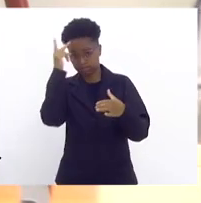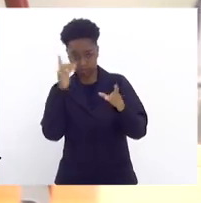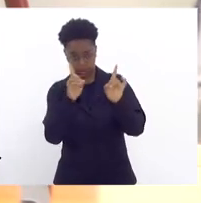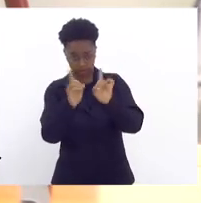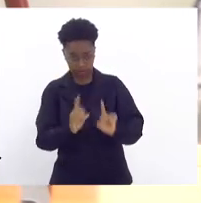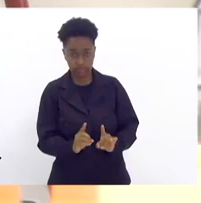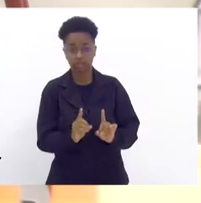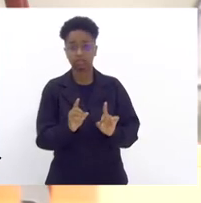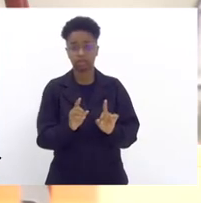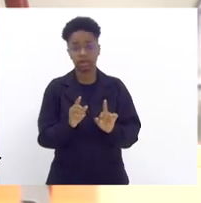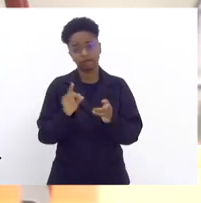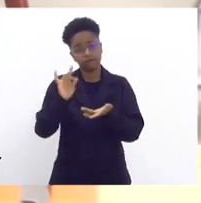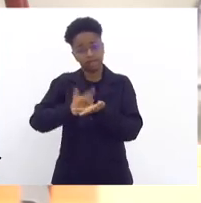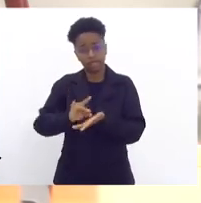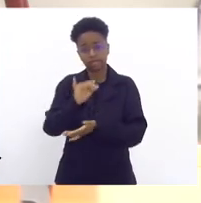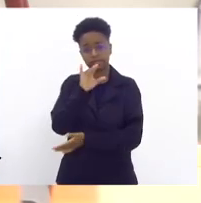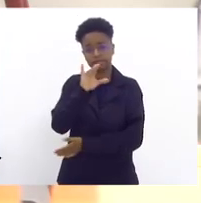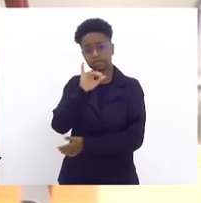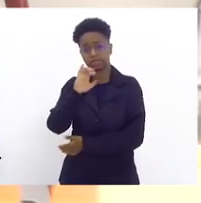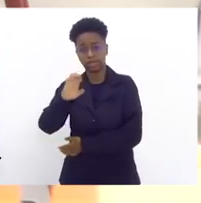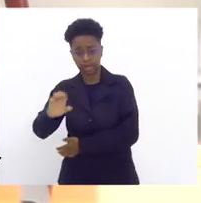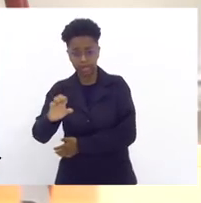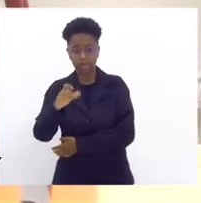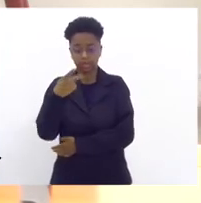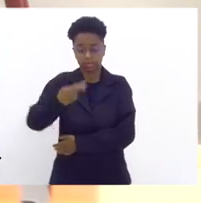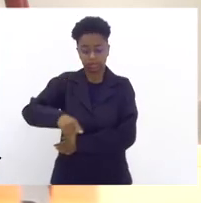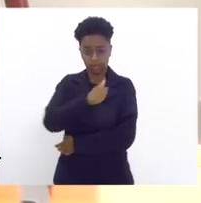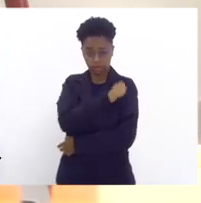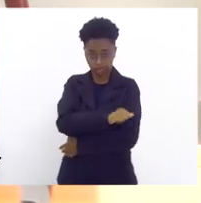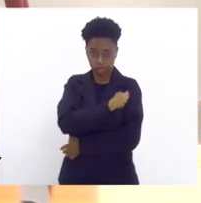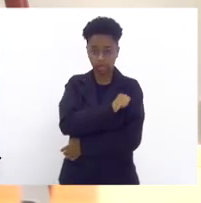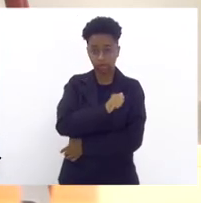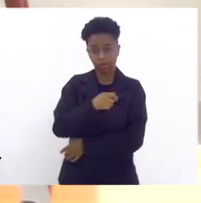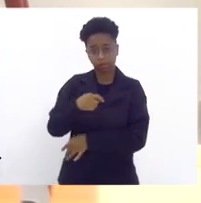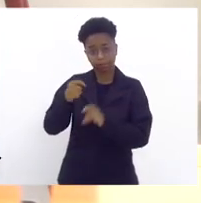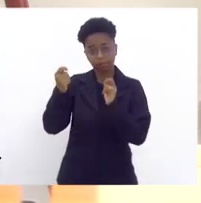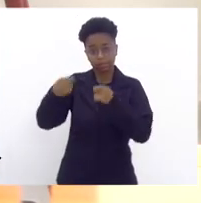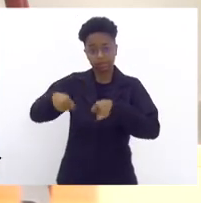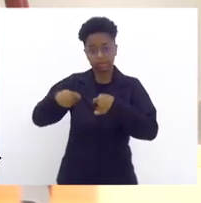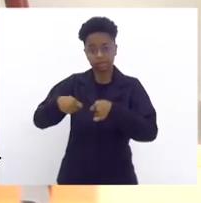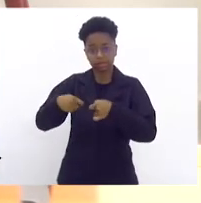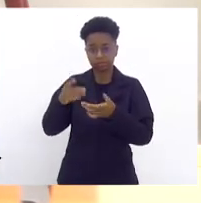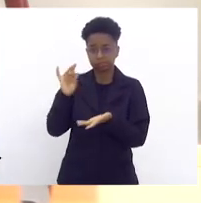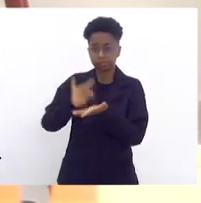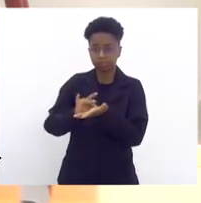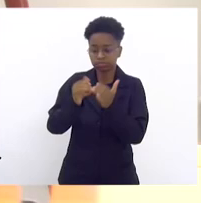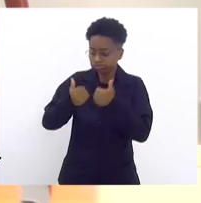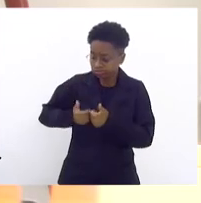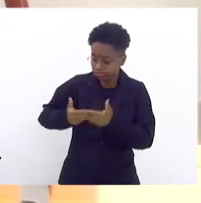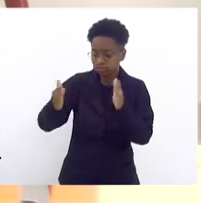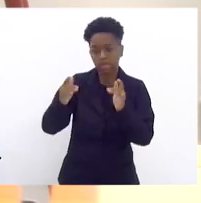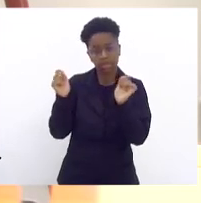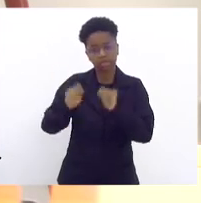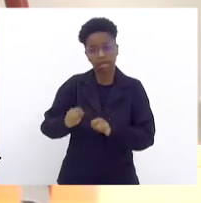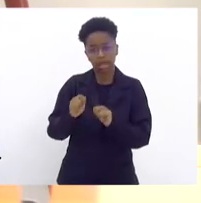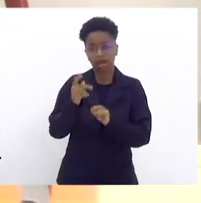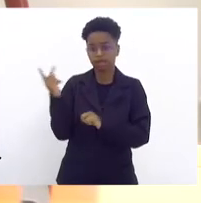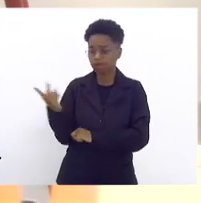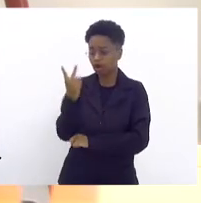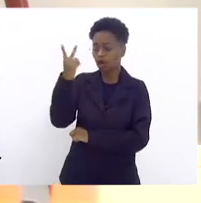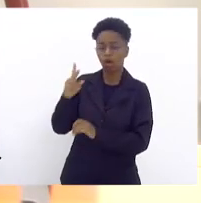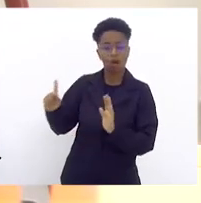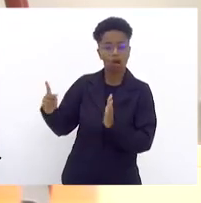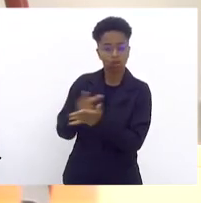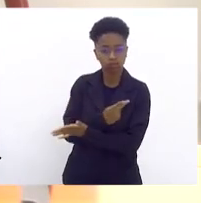para que de fato se é do Rio de Janeiro seja uma porta de entrada desses valores